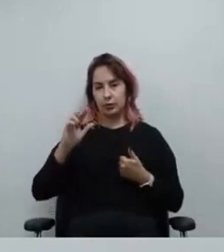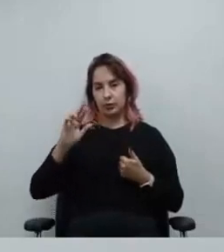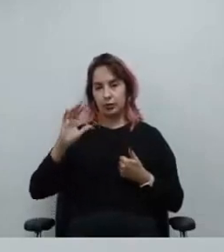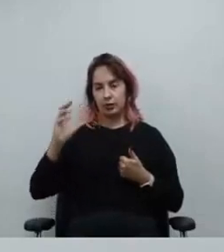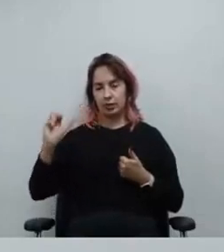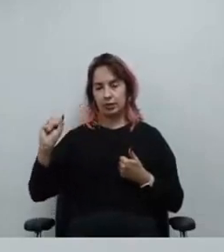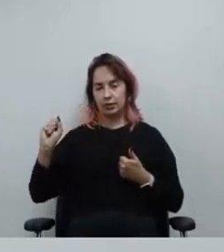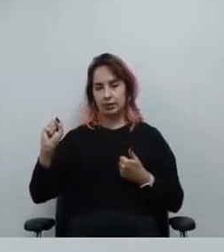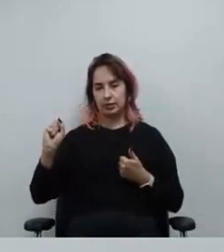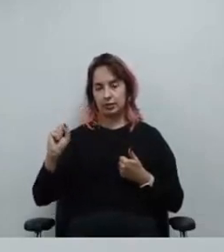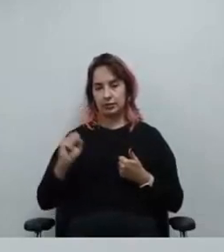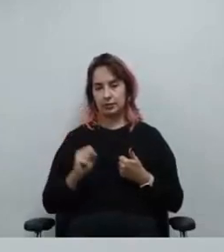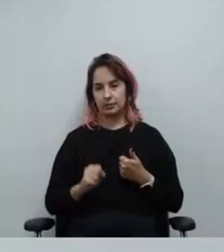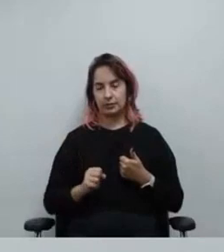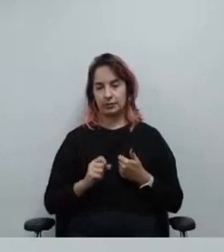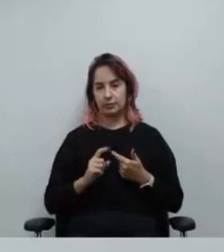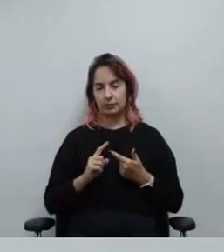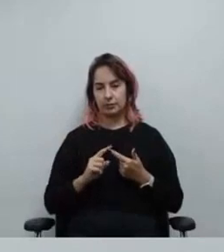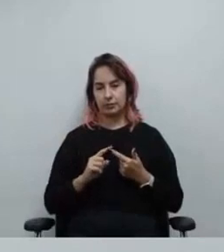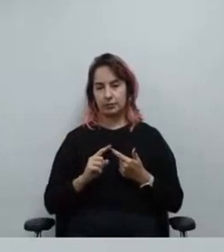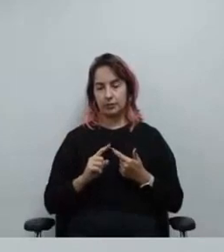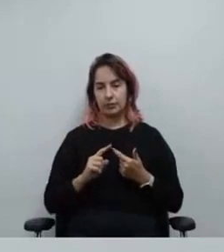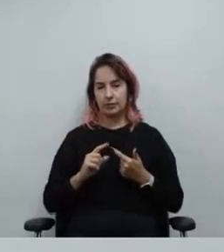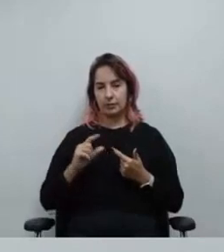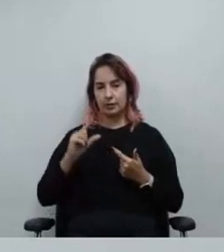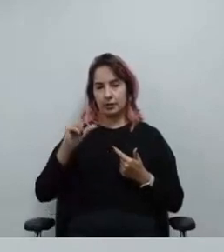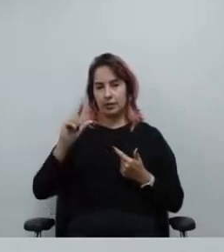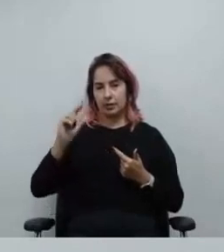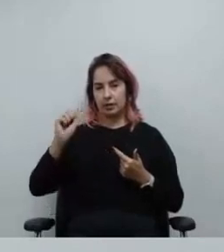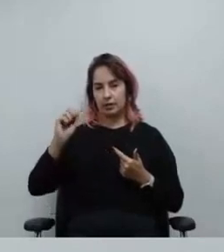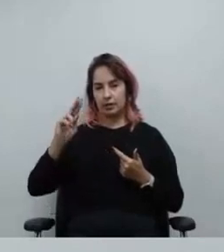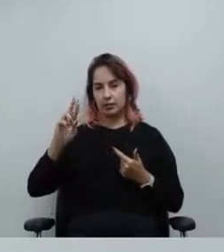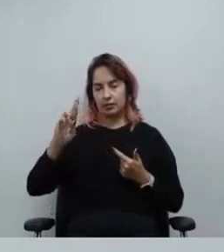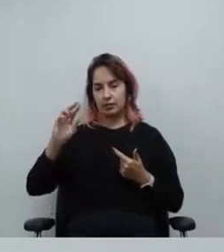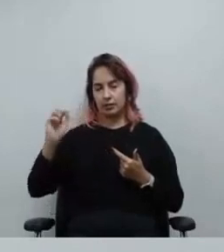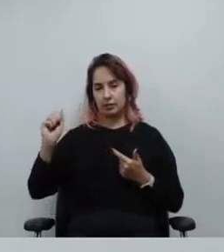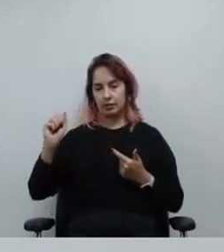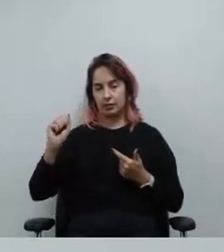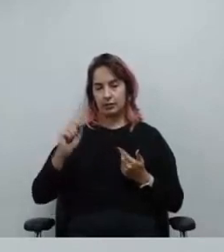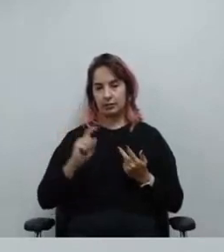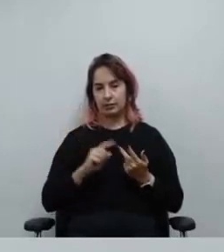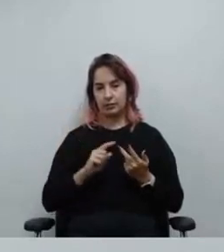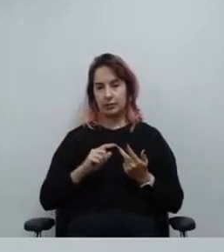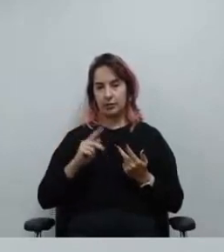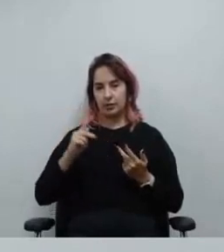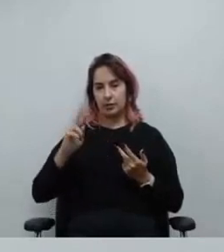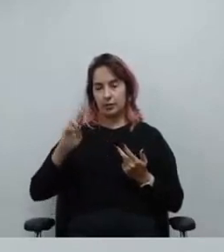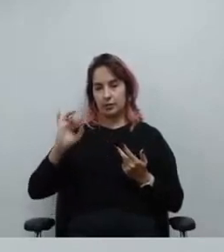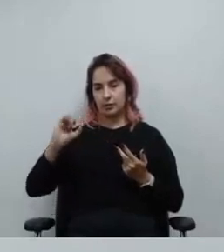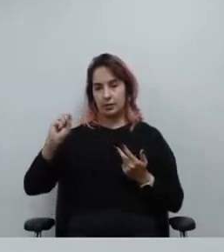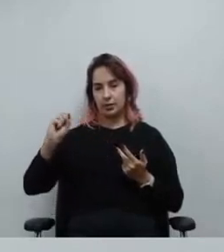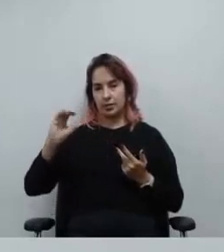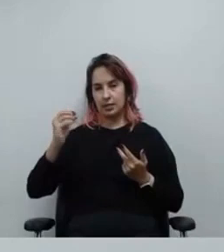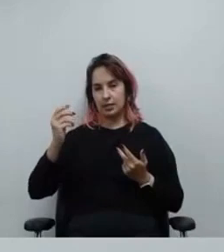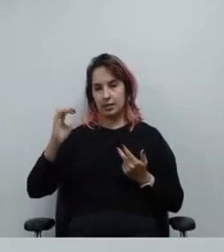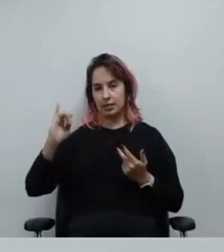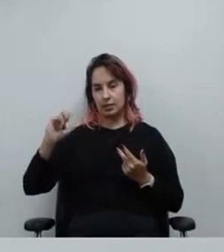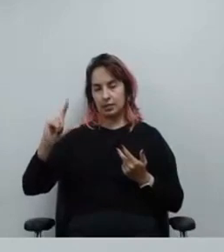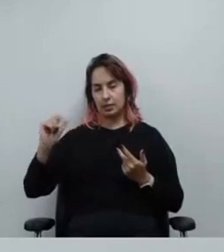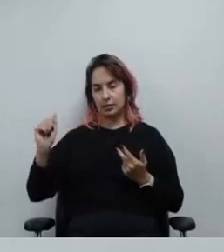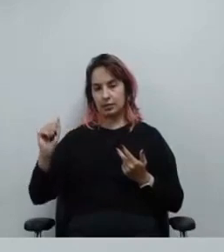Lucas Takao Kobayashi, Laura Alves Lagrota, Priscila Van